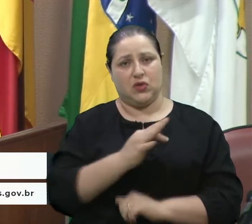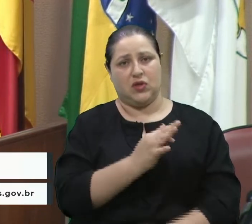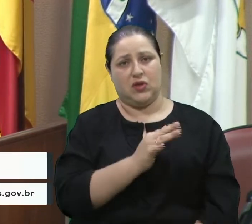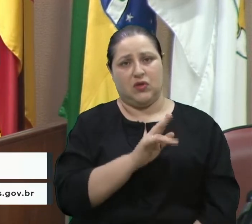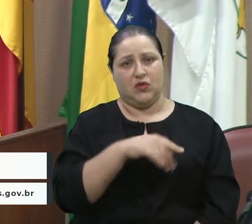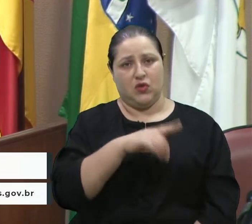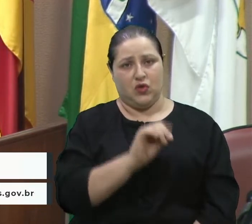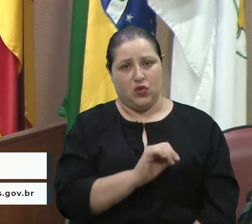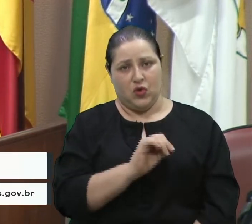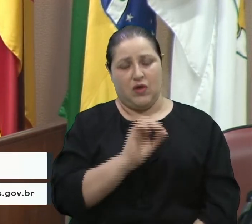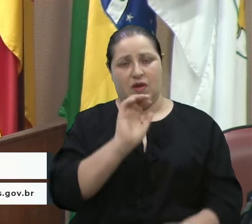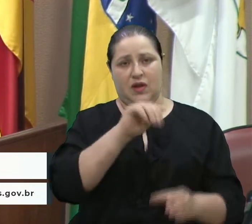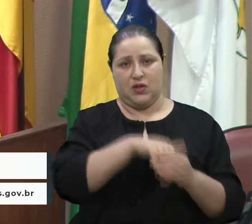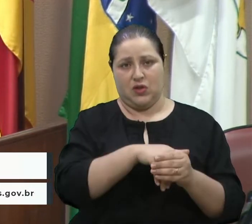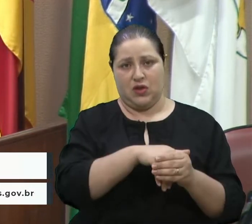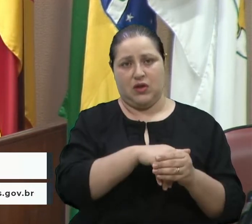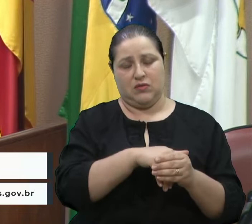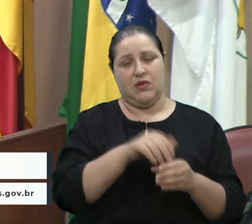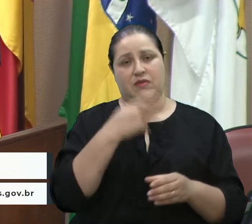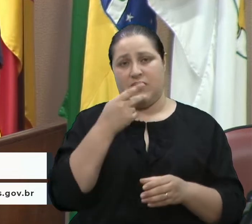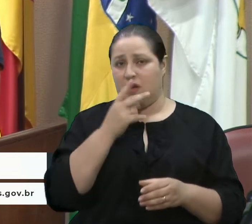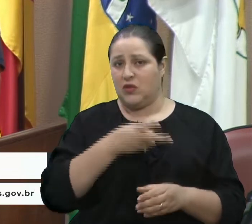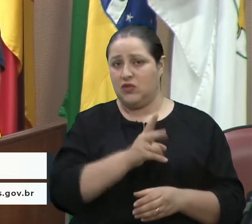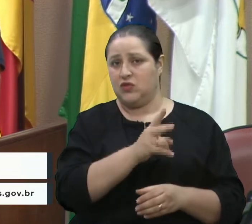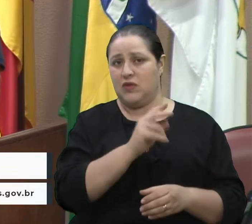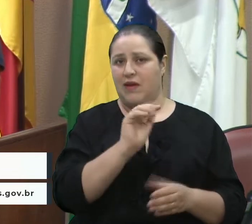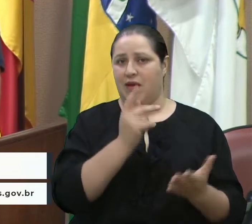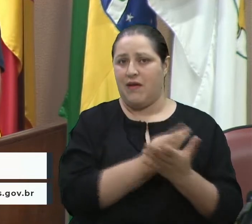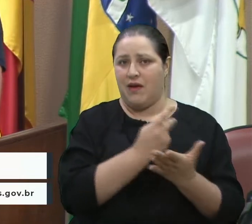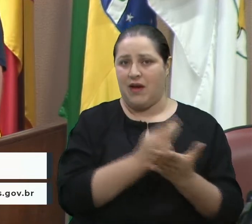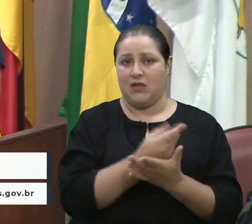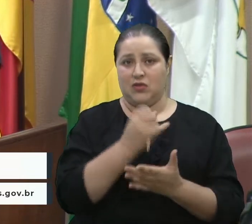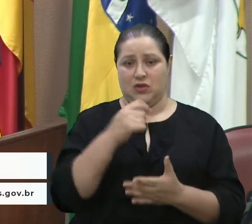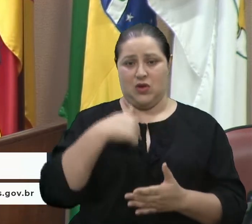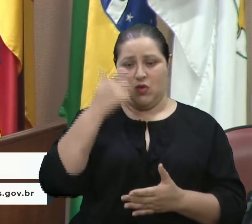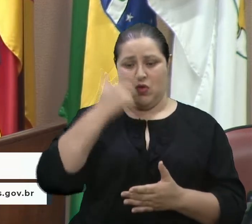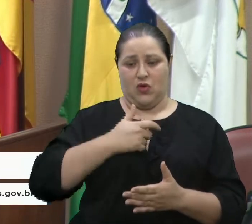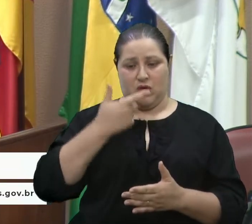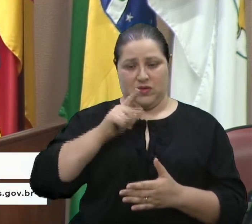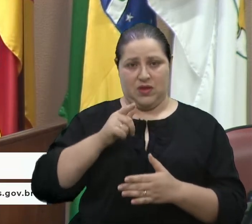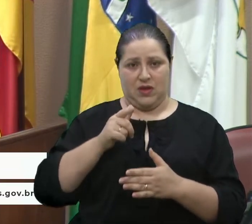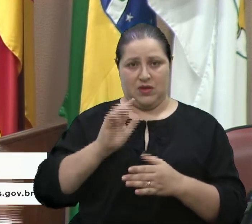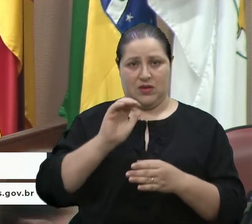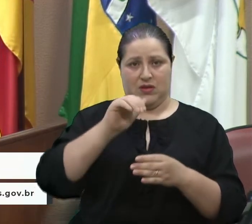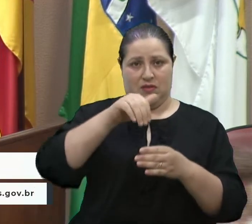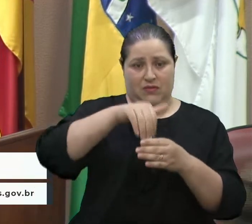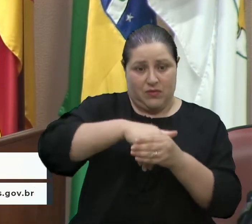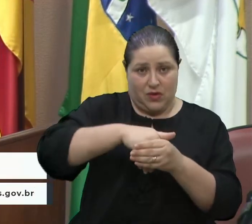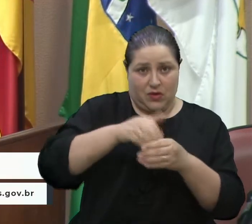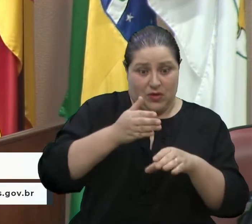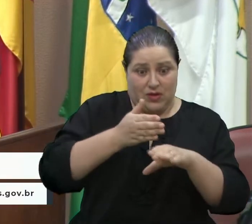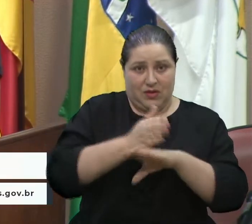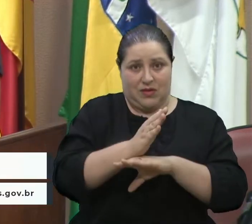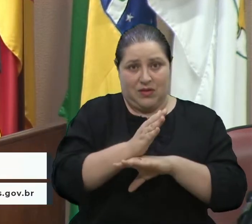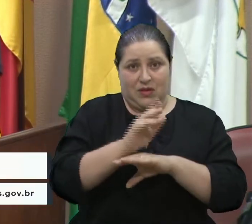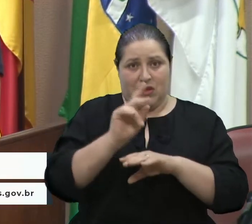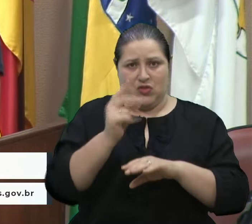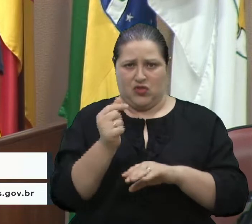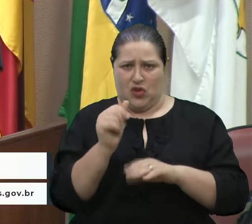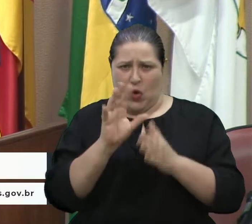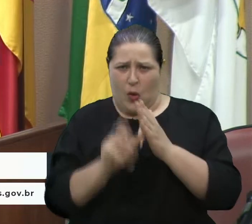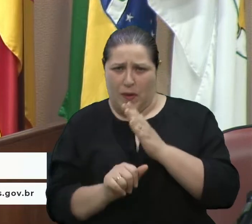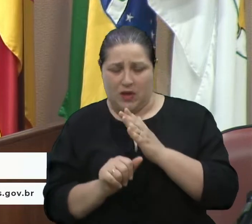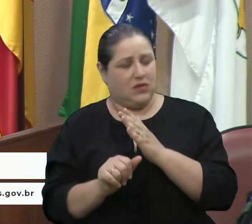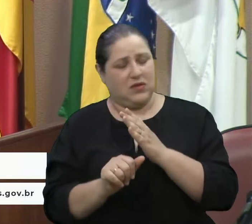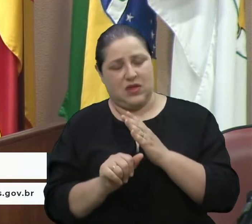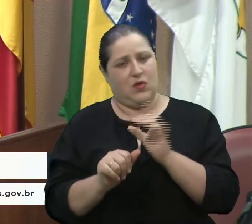e vou continuar dizendo que é errado. Se é para me eleger com dinheiro roubado, que poderia, por exemplo, roubado não, vou usar